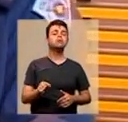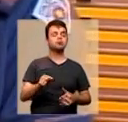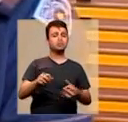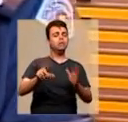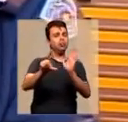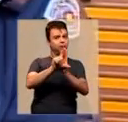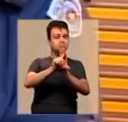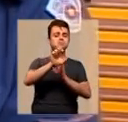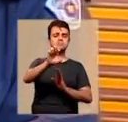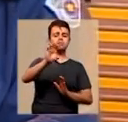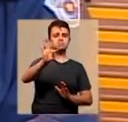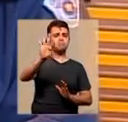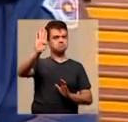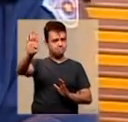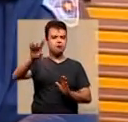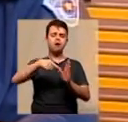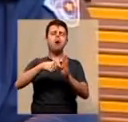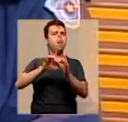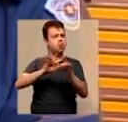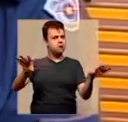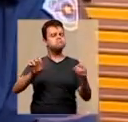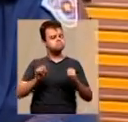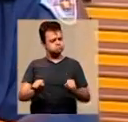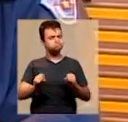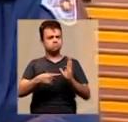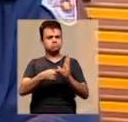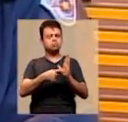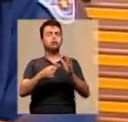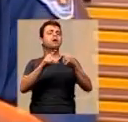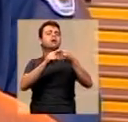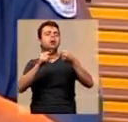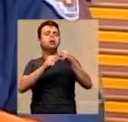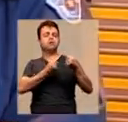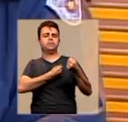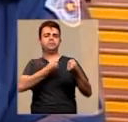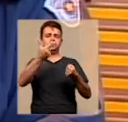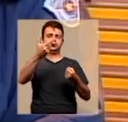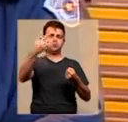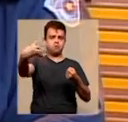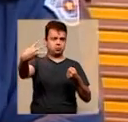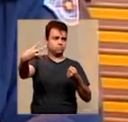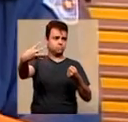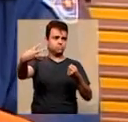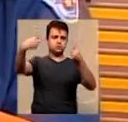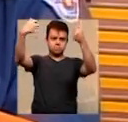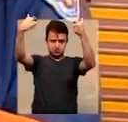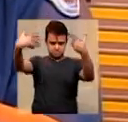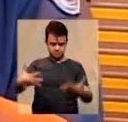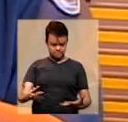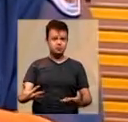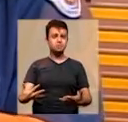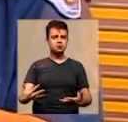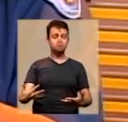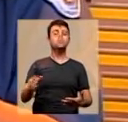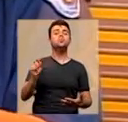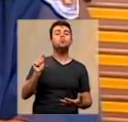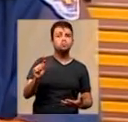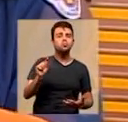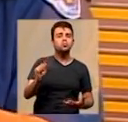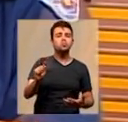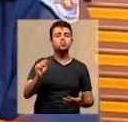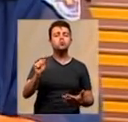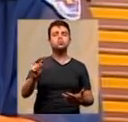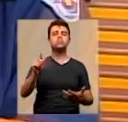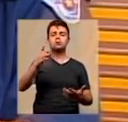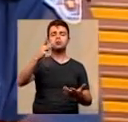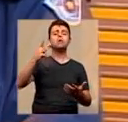próprio CTB autoriza. O rodízio. Exato, o próprio CTB no artigo 24, ele estabelece o rol